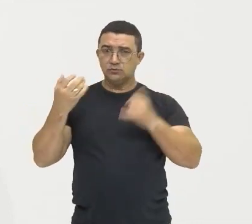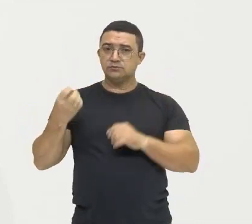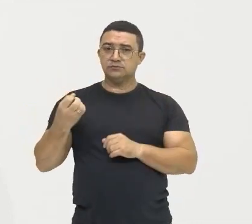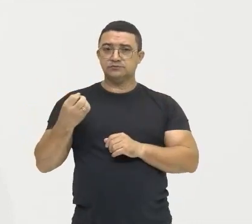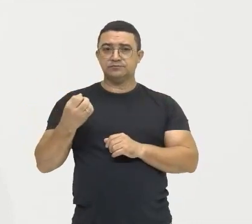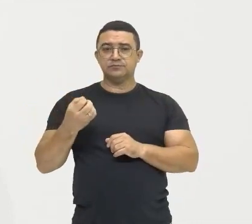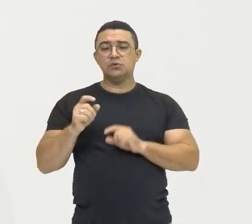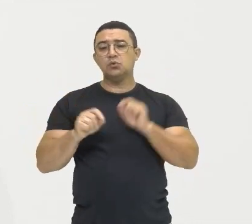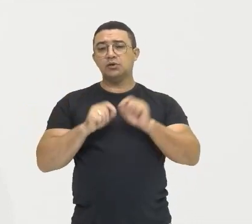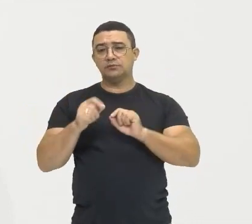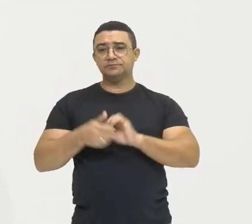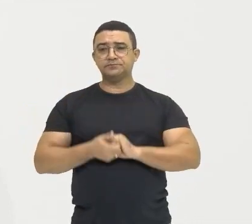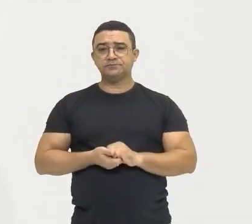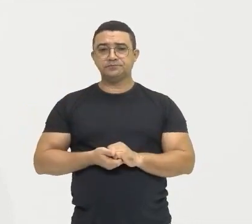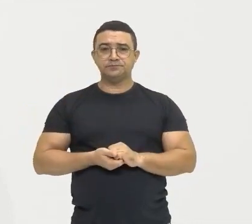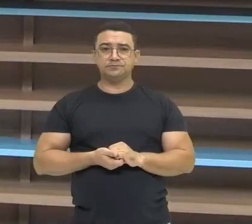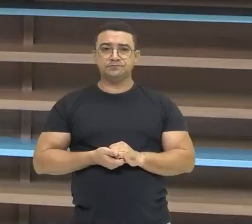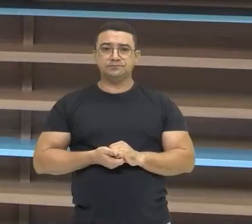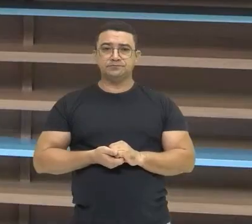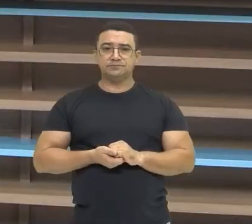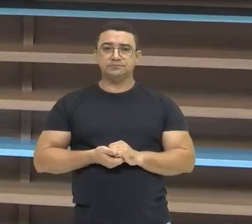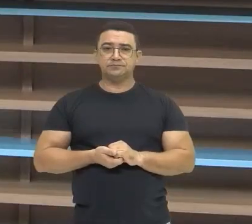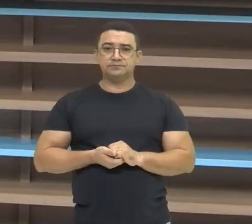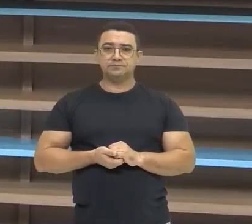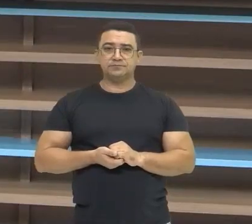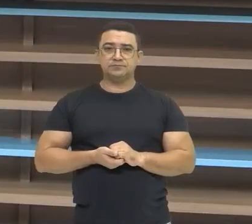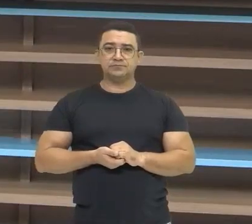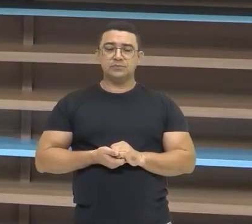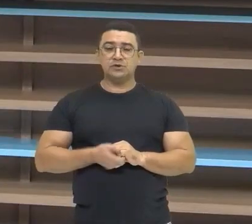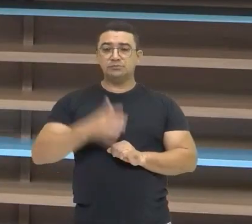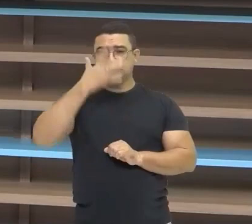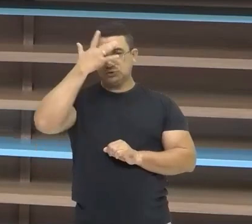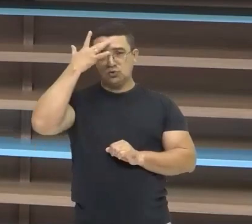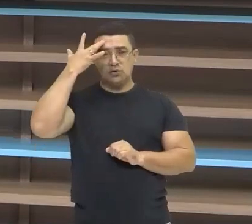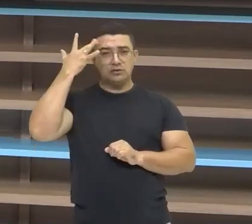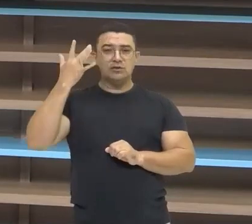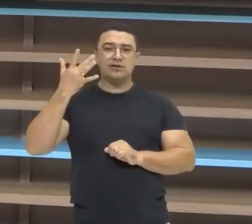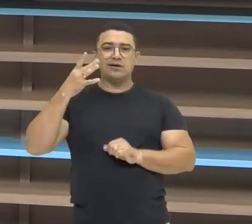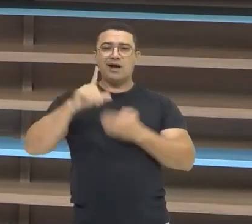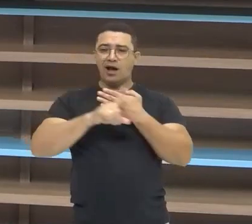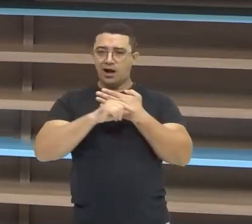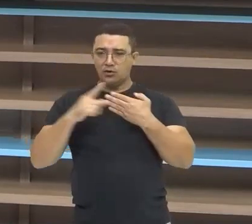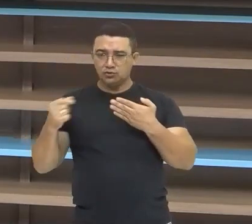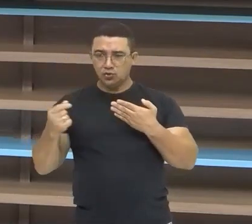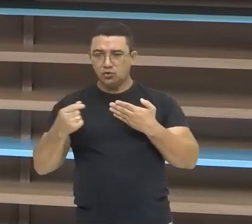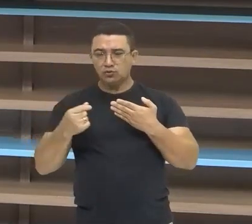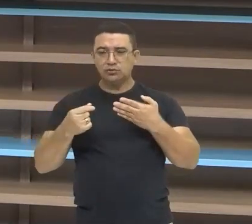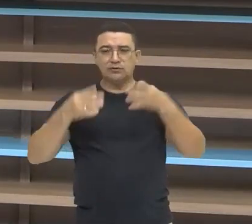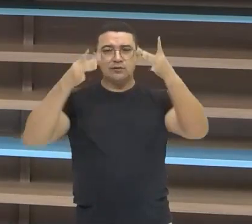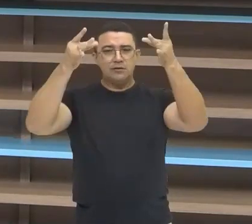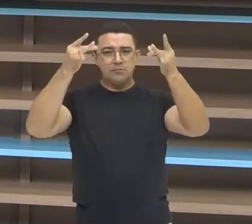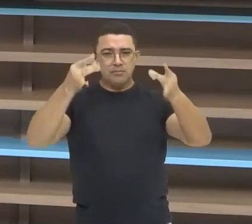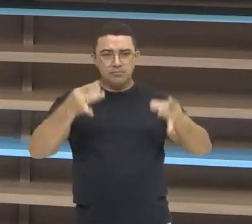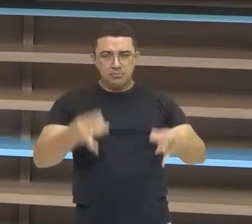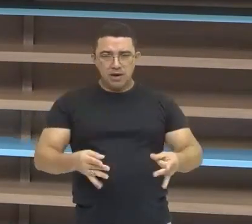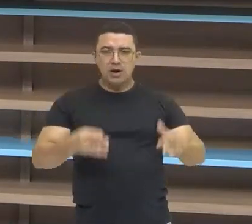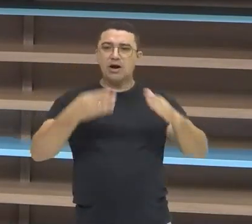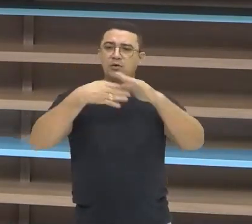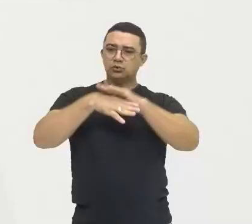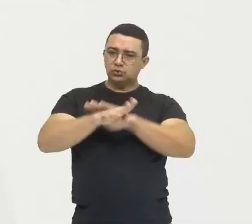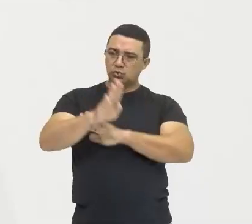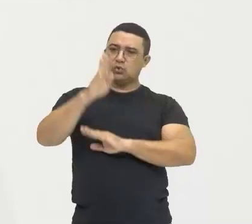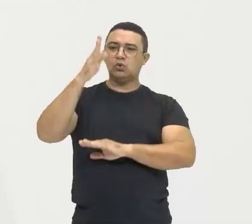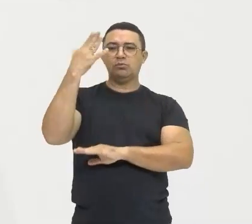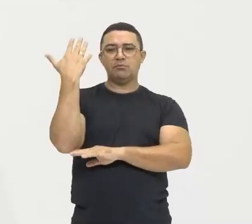do quinhentismo, em que os cronistas vão descrever a terra, os costumes, a fauna, a flora,